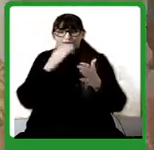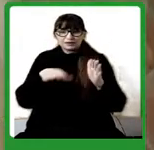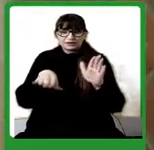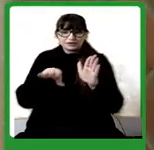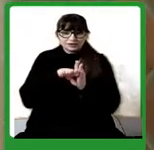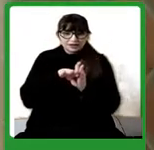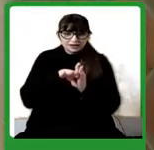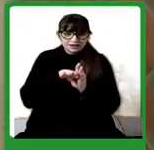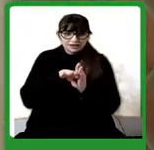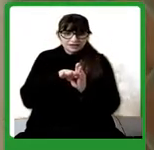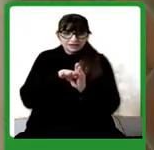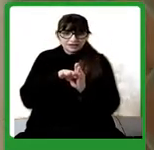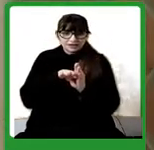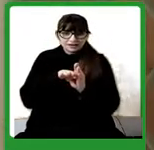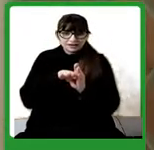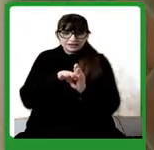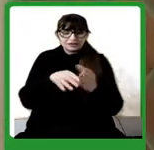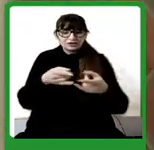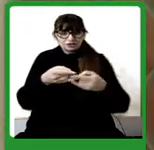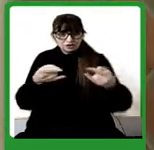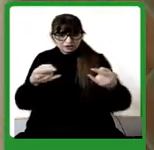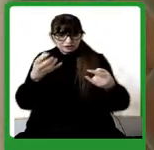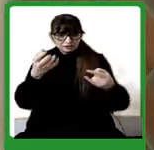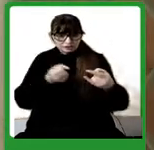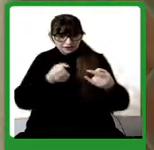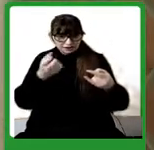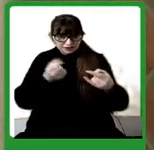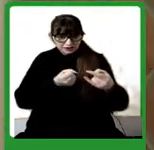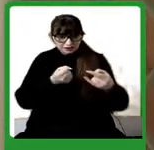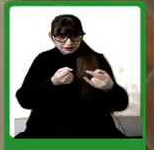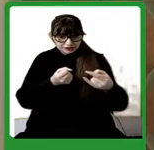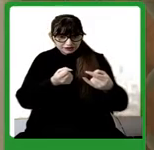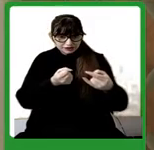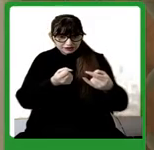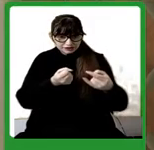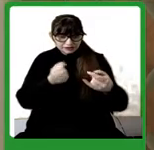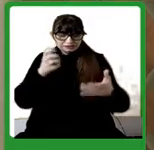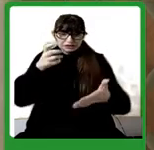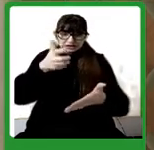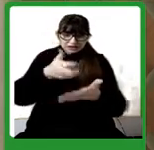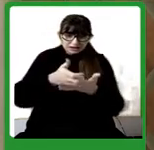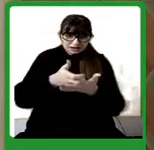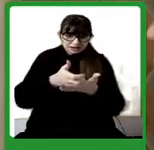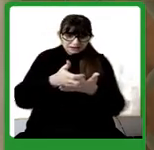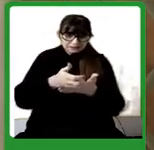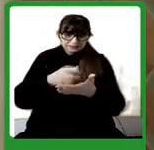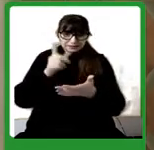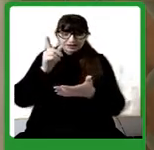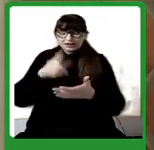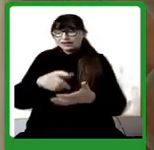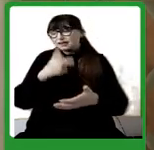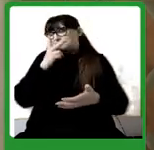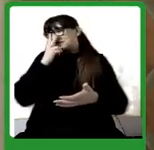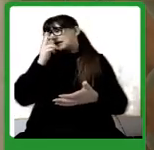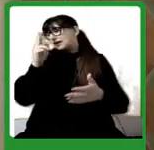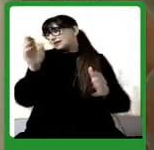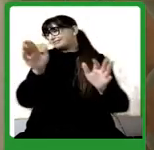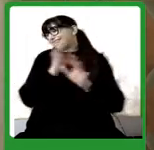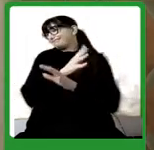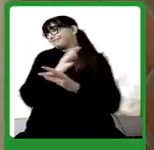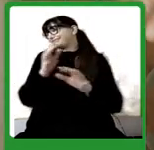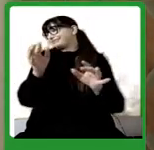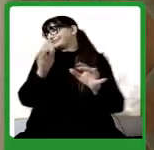Quando o pessoal vai receber o cheque do leite, né? Quando tem que fazer os custeios, né? É um alvoroço, é tendel, é